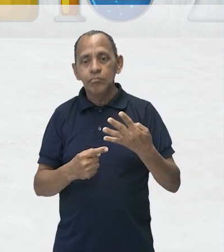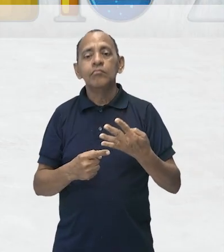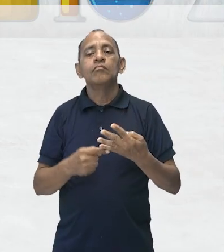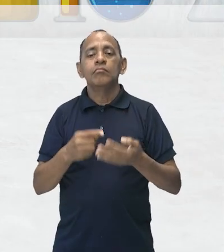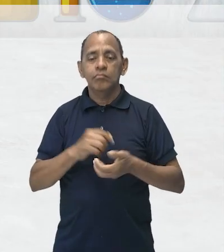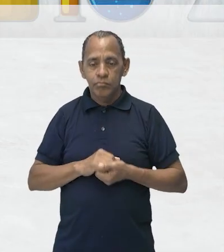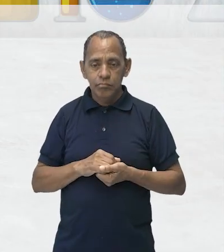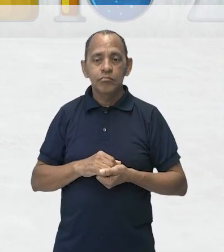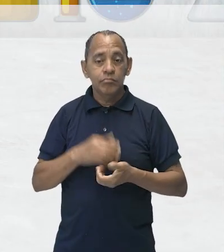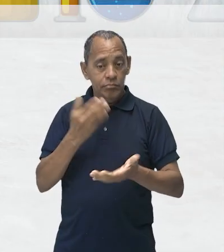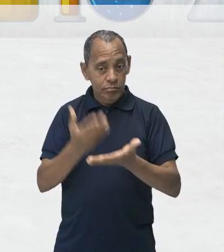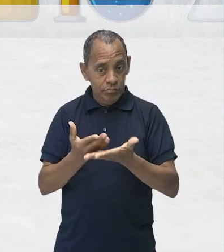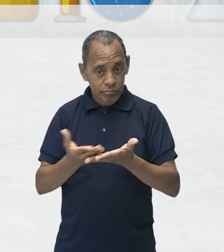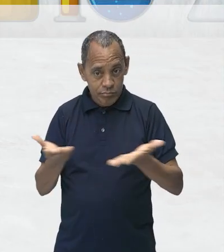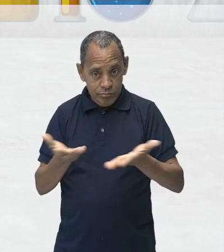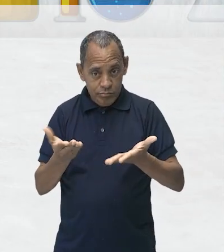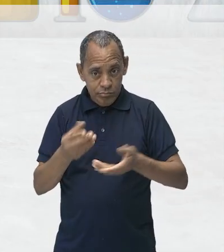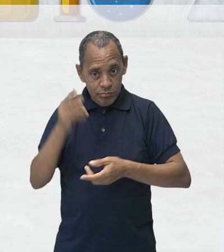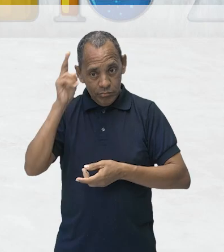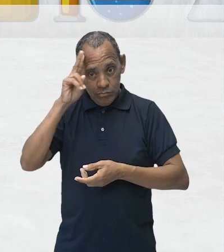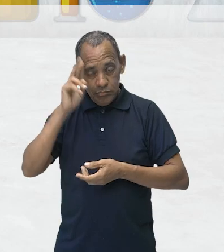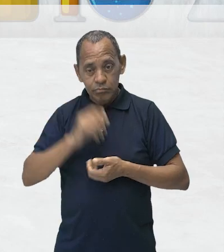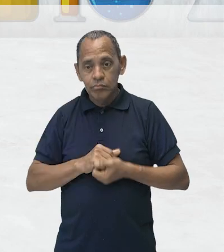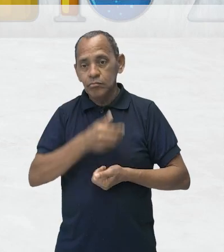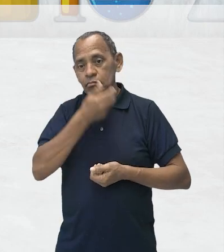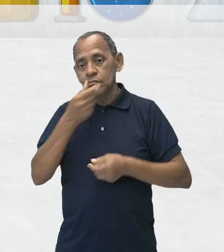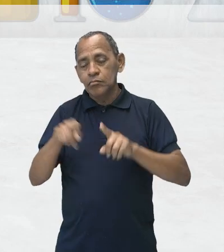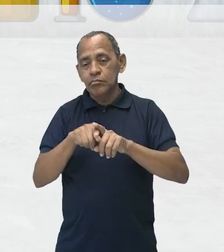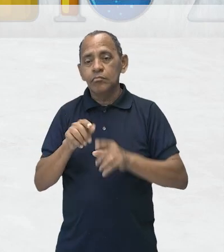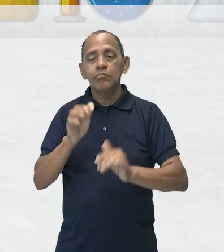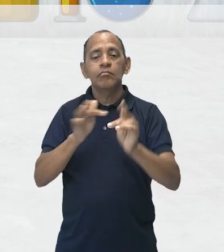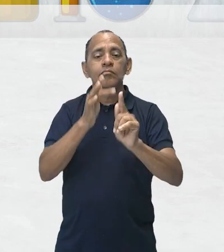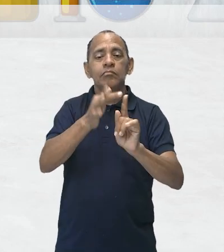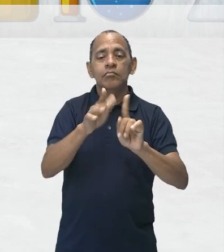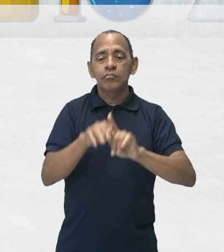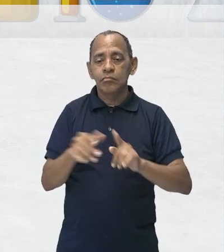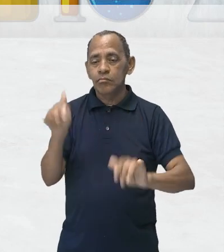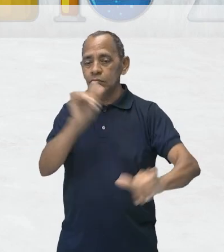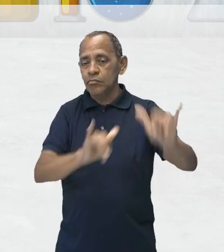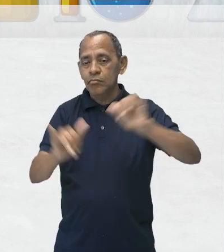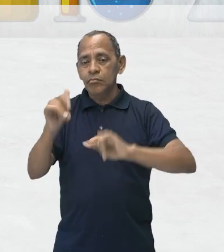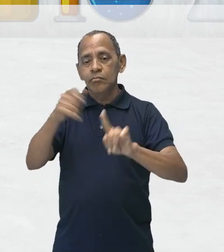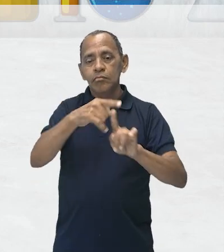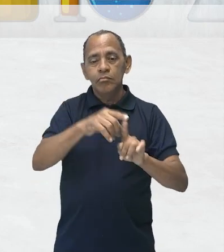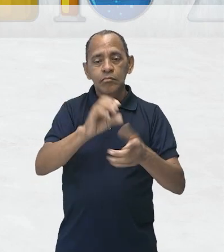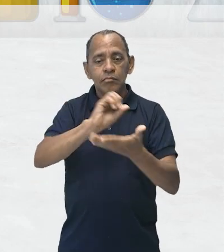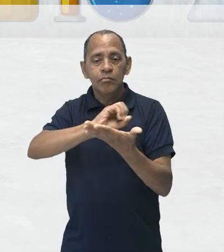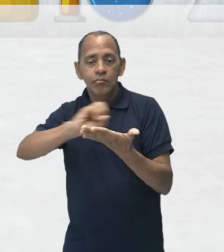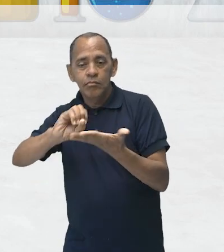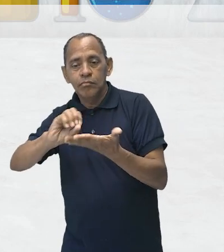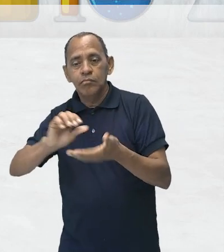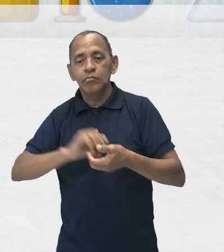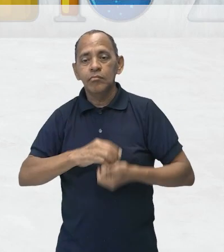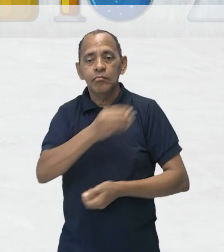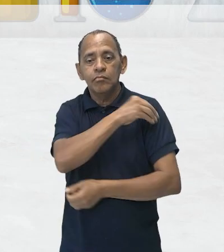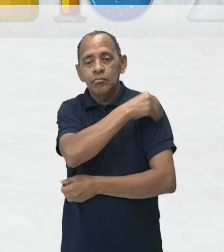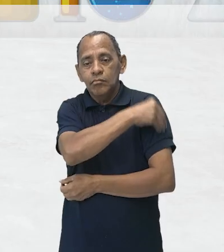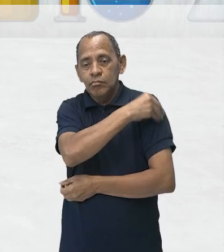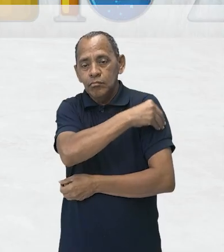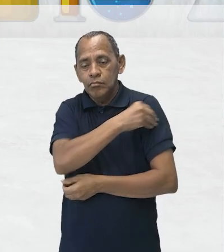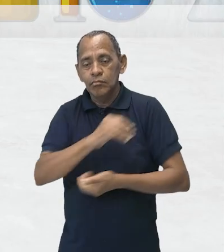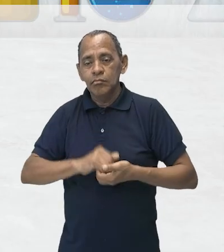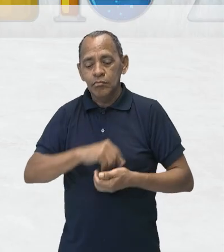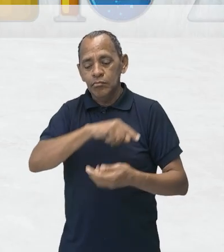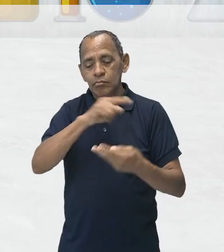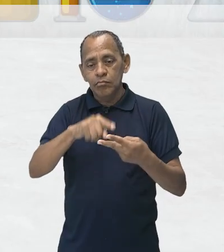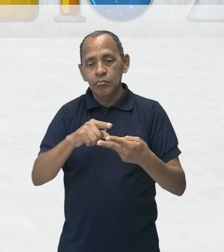vamos relembrar um pouco mais. Mas também temos as funções químicas do tipo orgânicas, representadas pelos álcools, os aldeídos